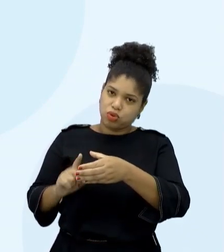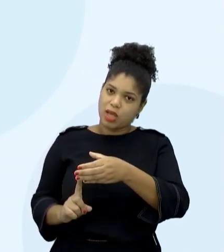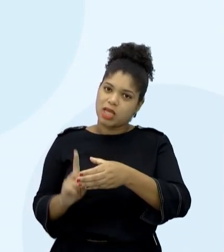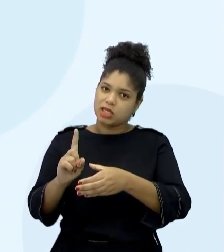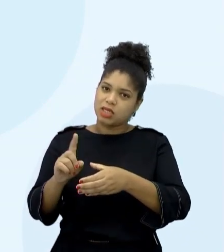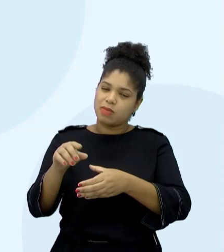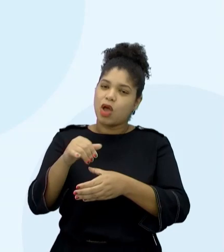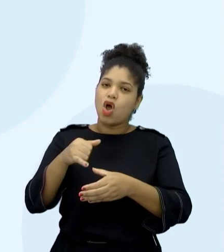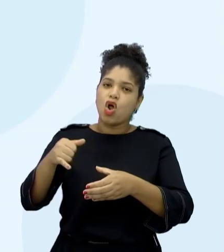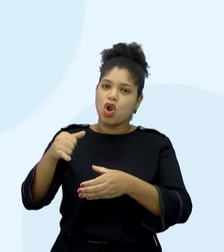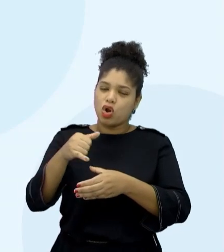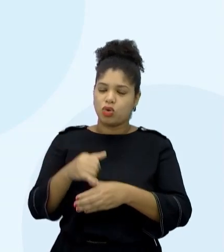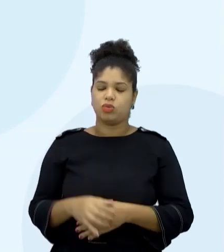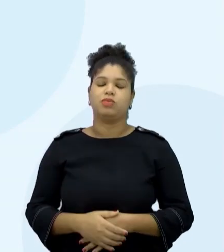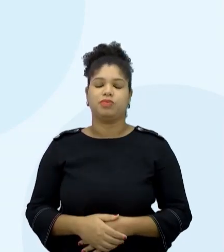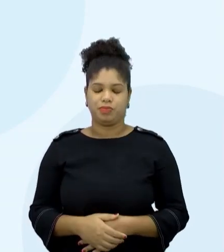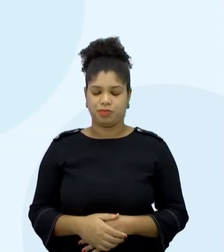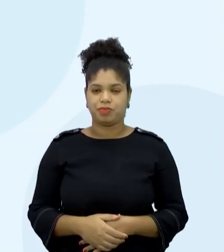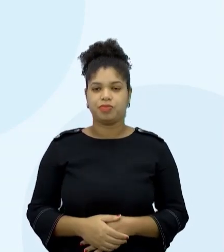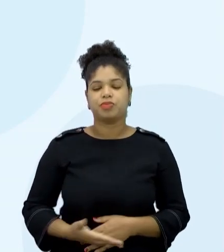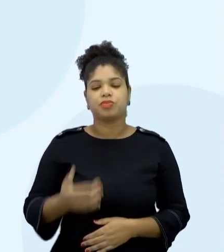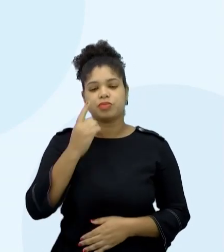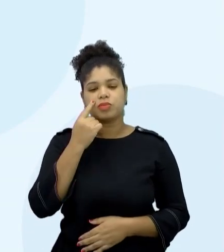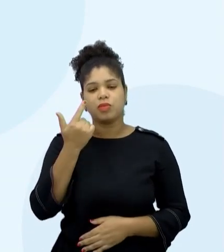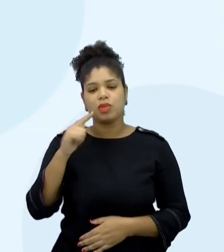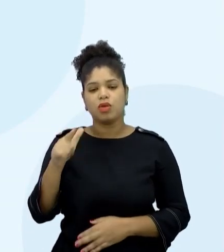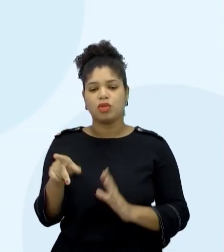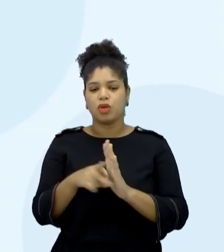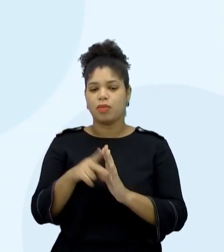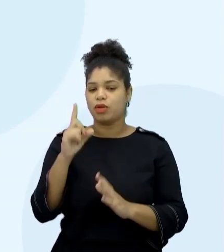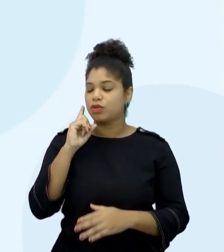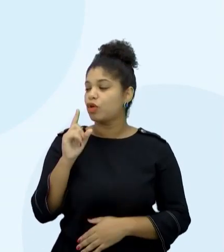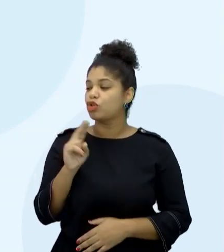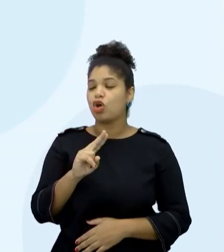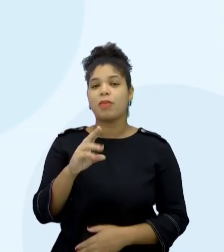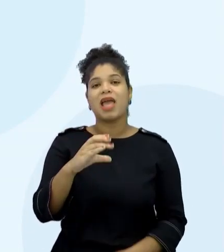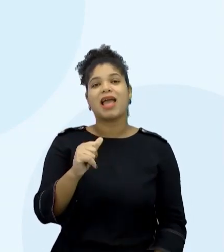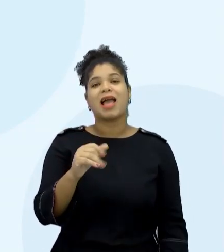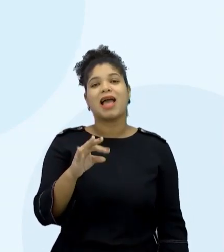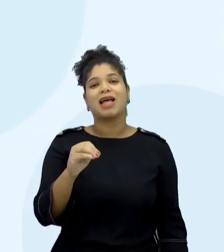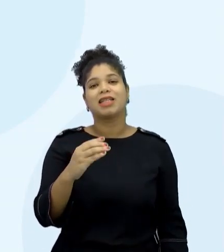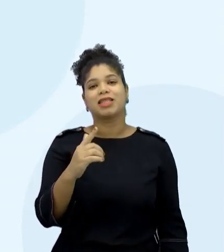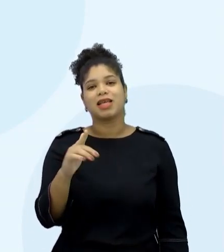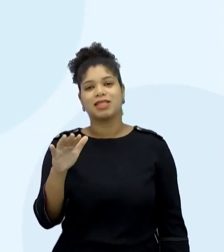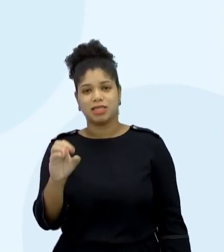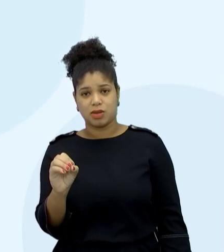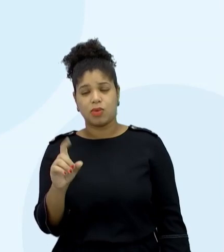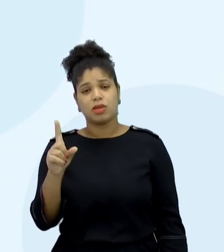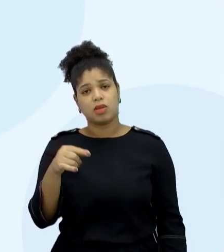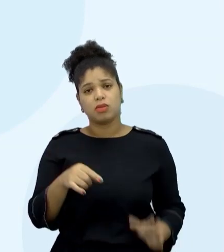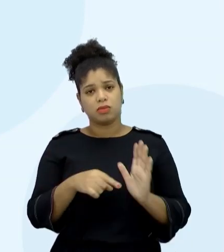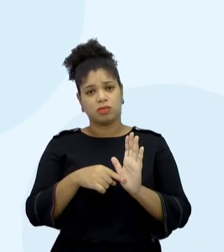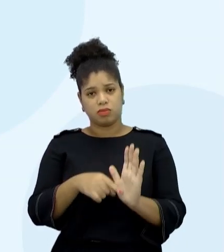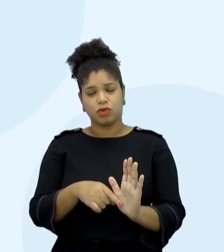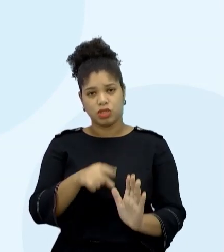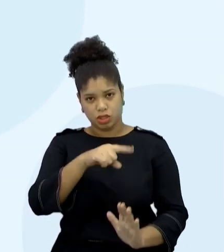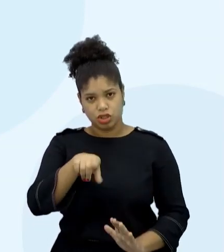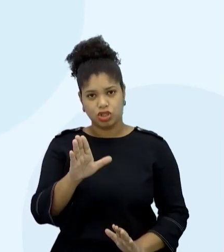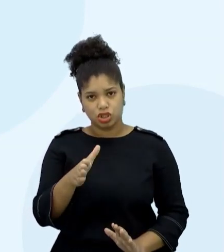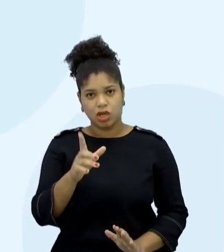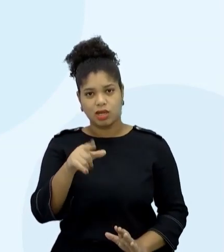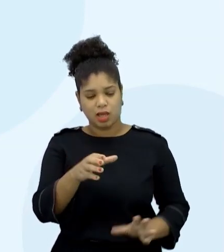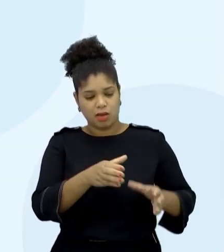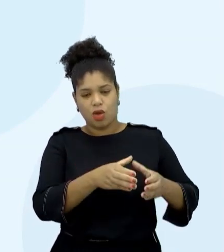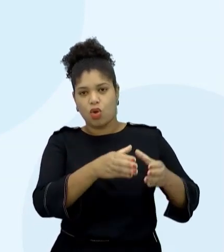trouxe uma outra versão hoje, é o processo de catação. É um dos processos que pode ser feito aí